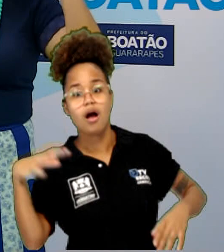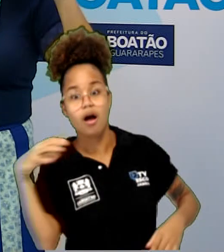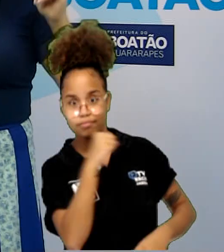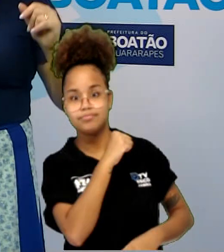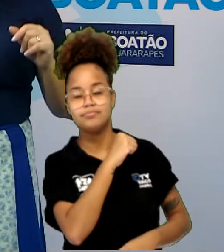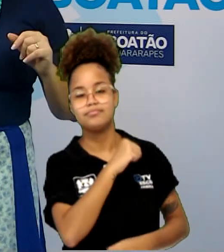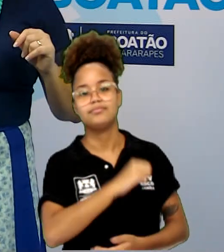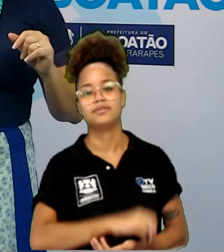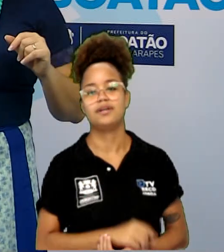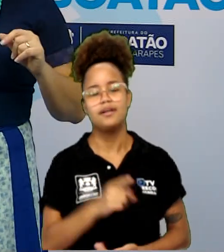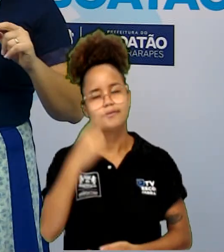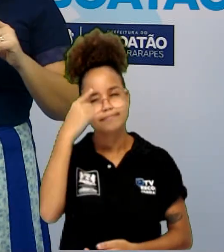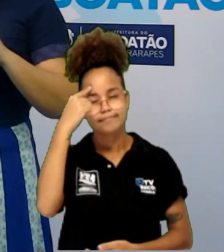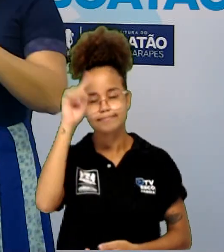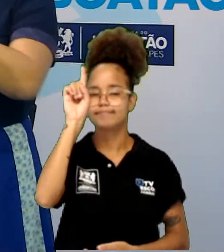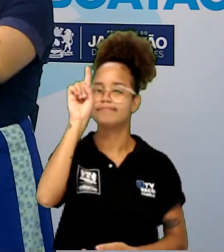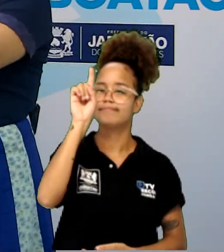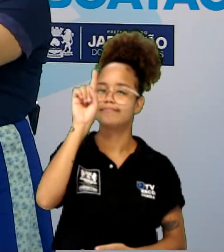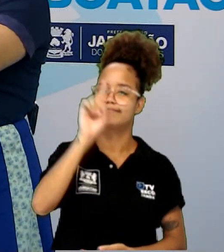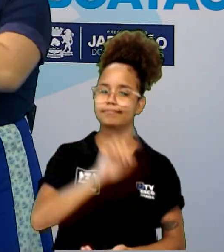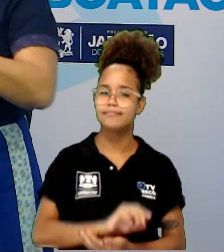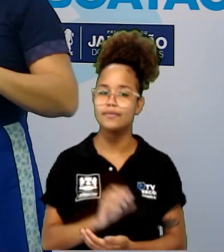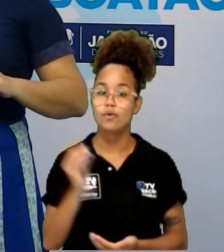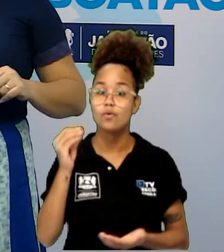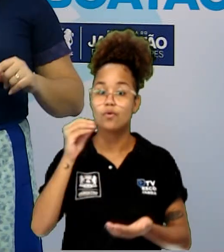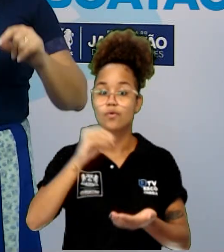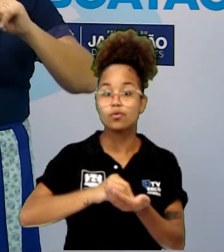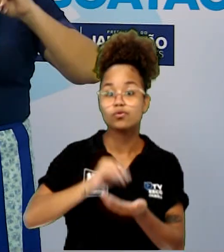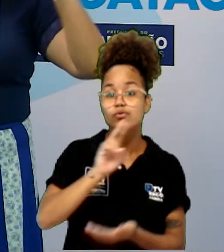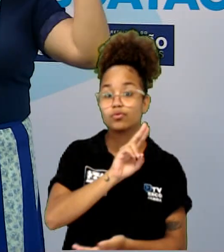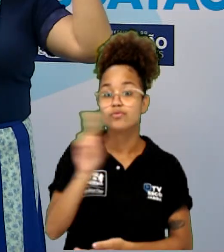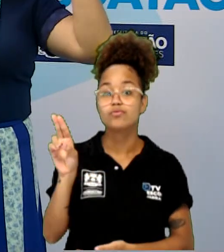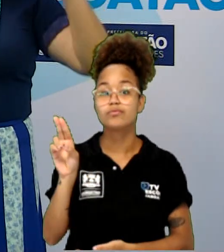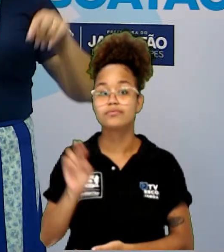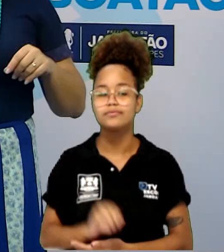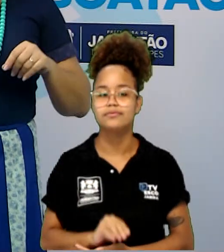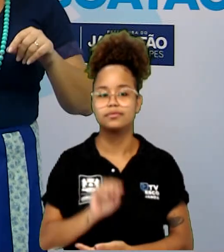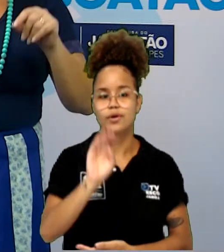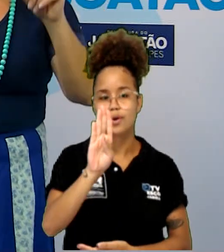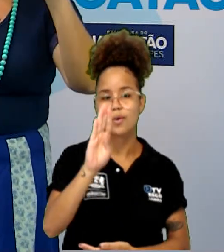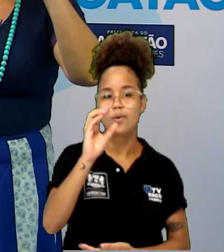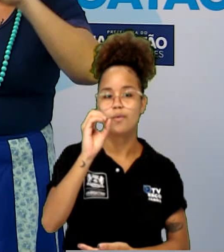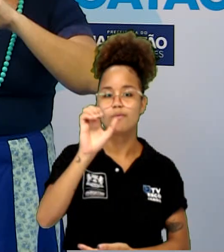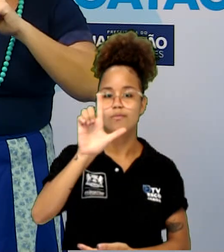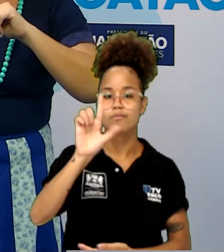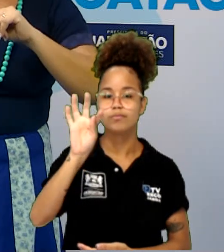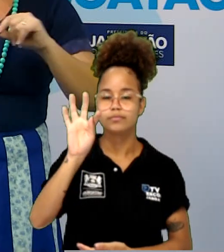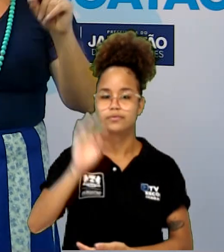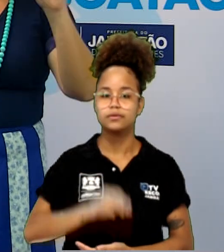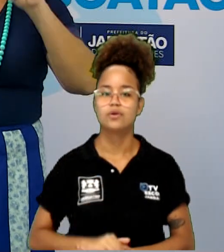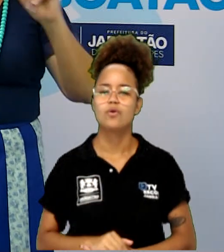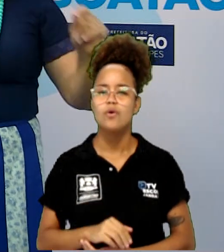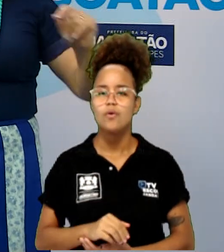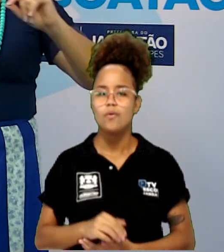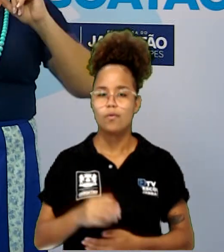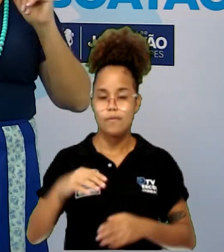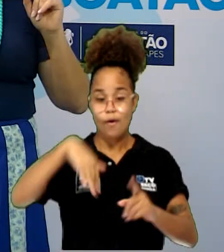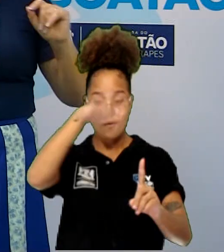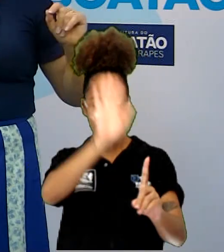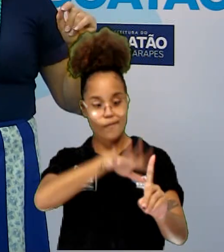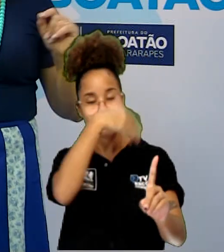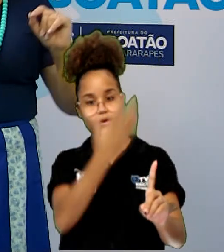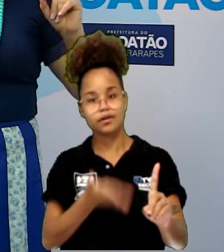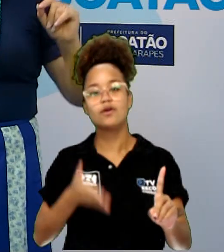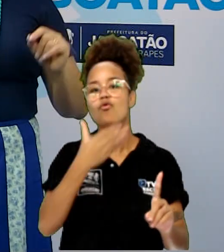abaixo, ela teve uma ideia. Colocou nele o nome de Bolt, em homenagem ao Usain Bolt, aquele atleta